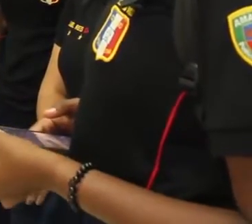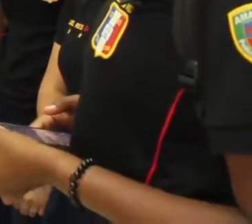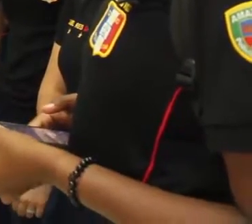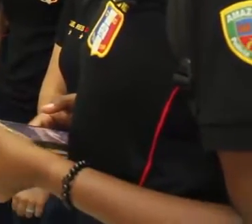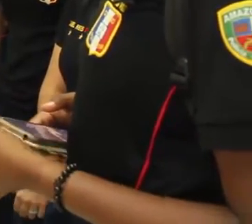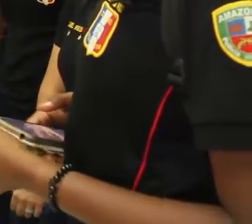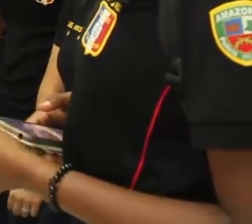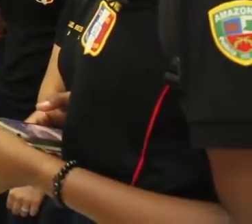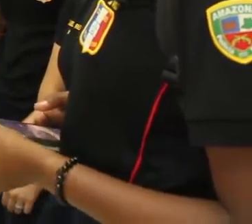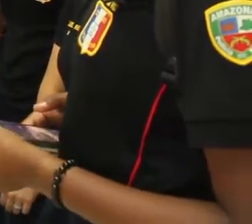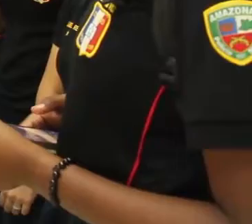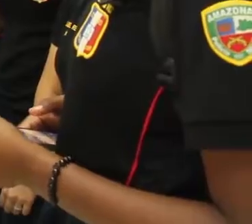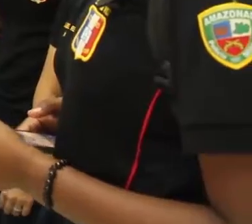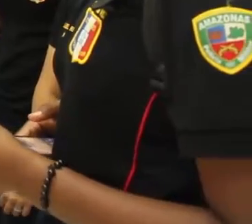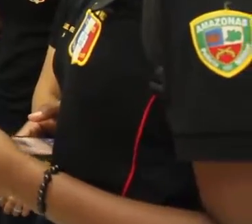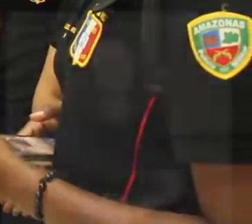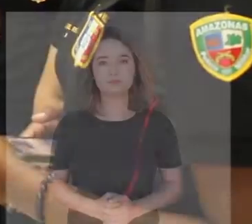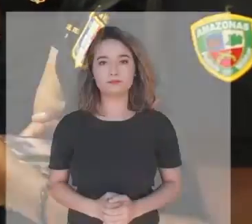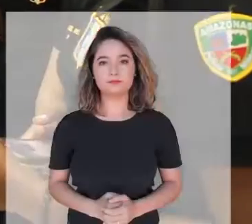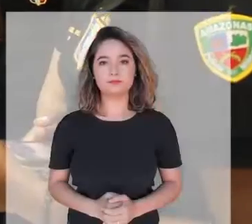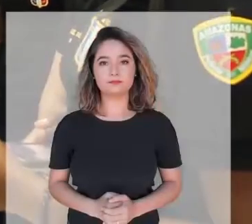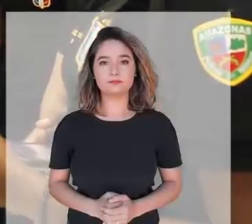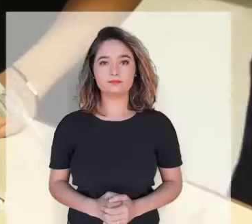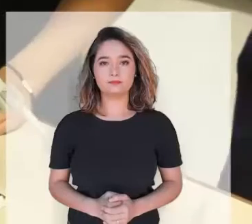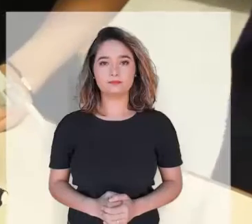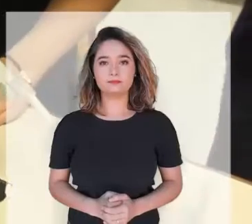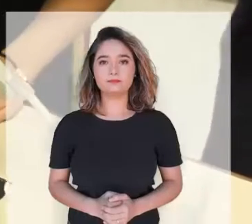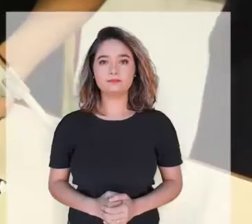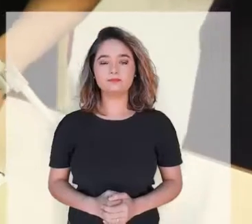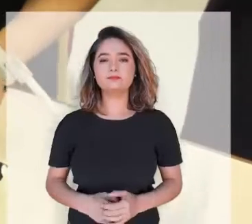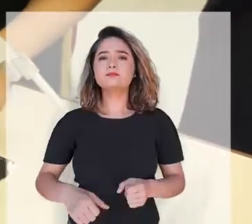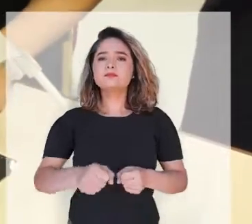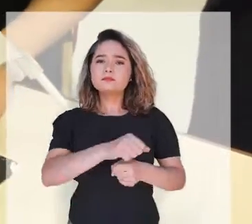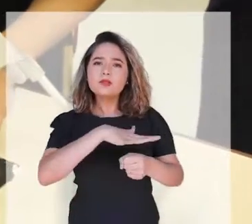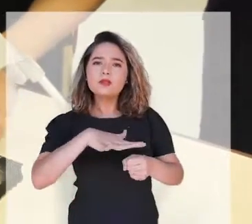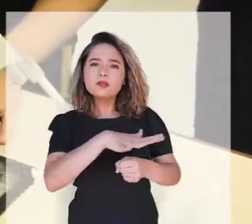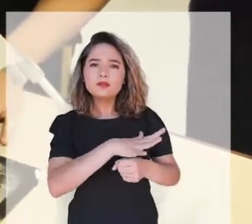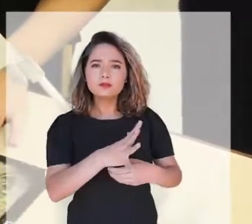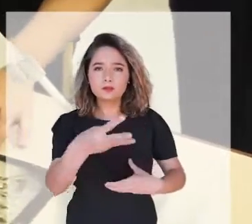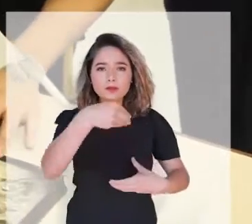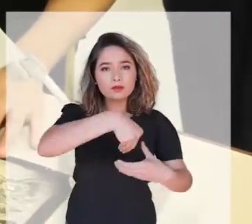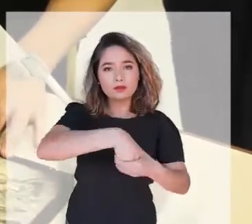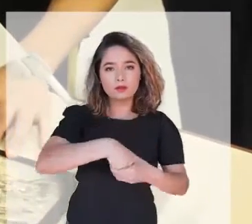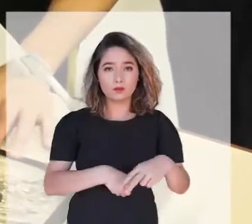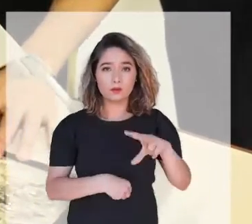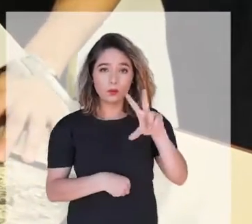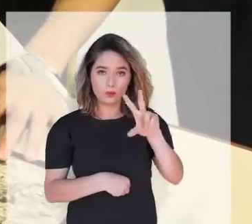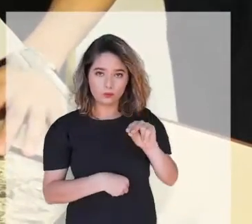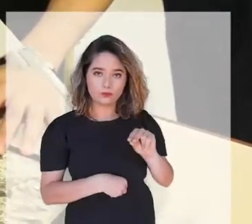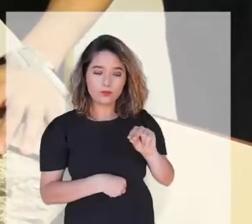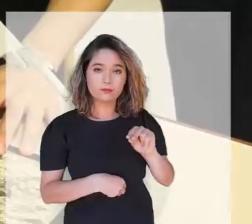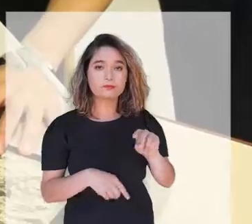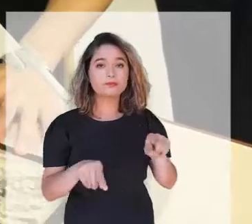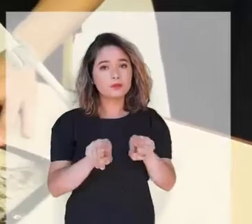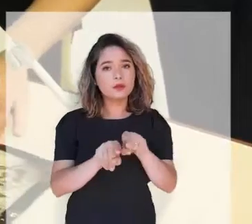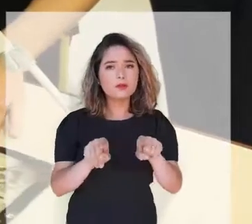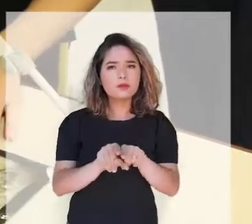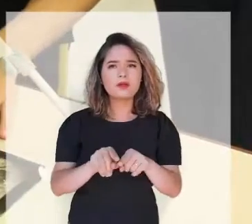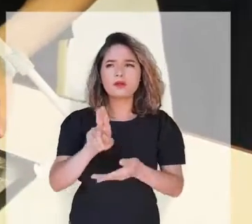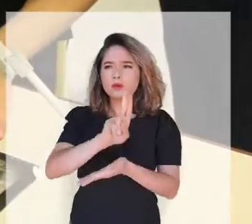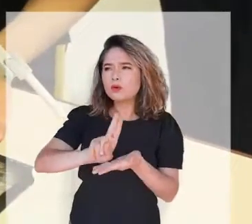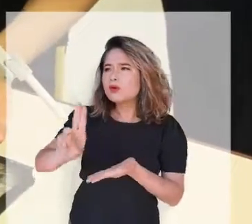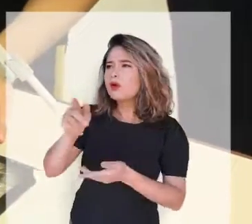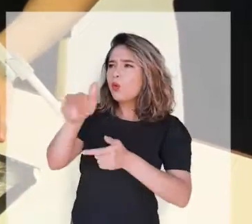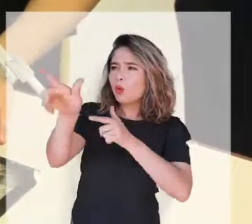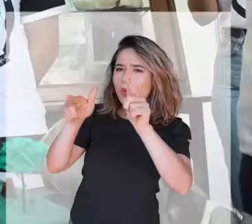O papel da extensão na Universidade Federal do Amazonas, assim como nas demais universidades